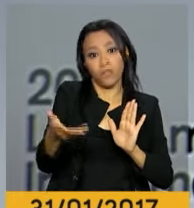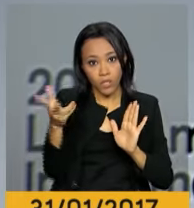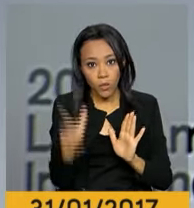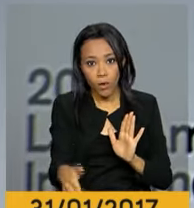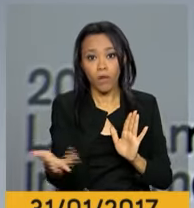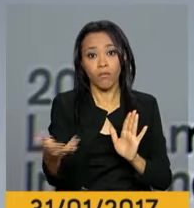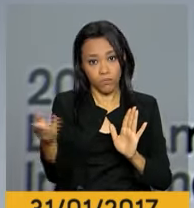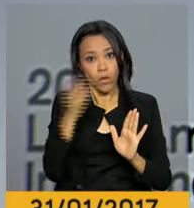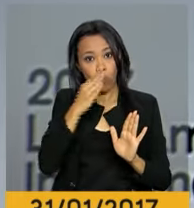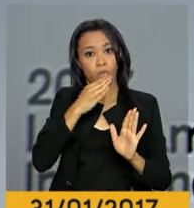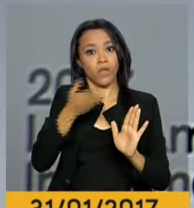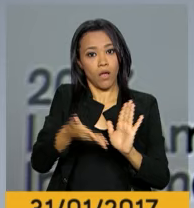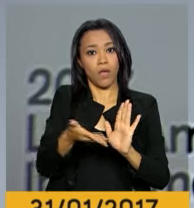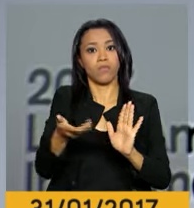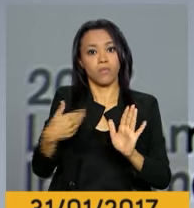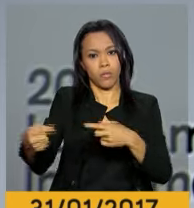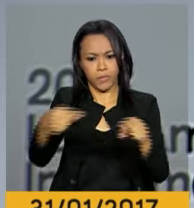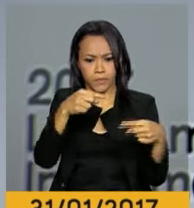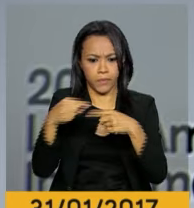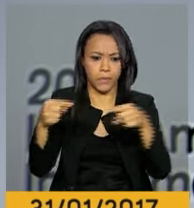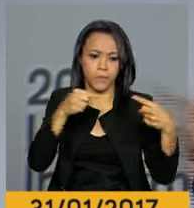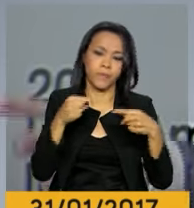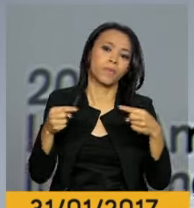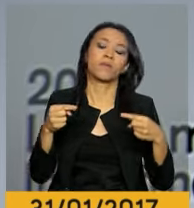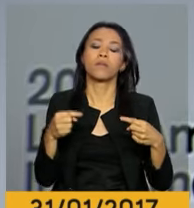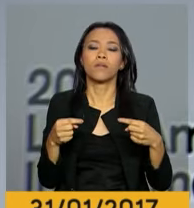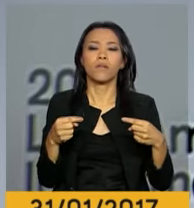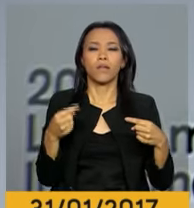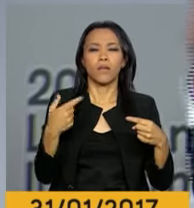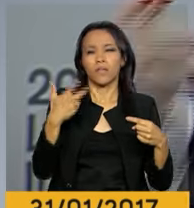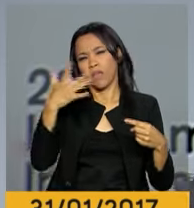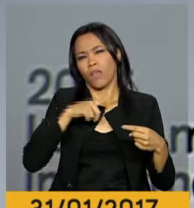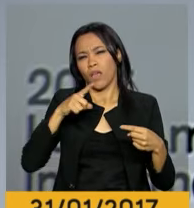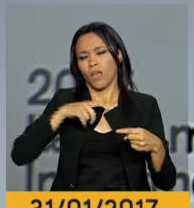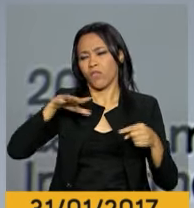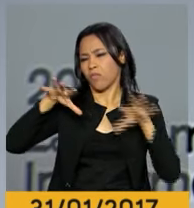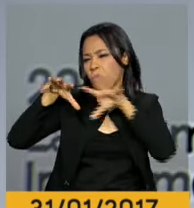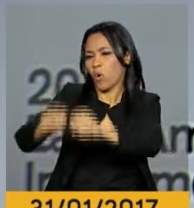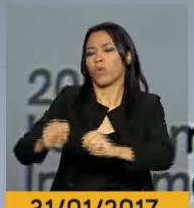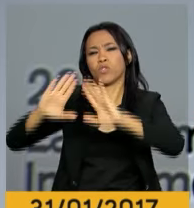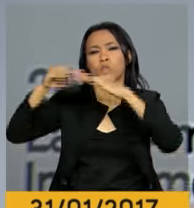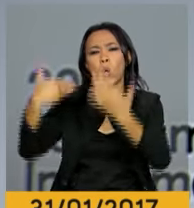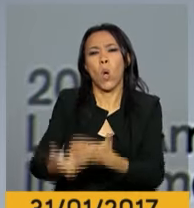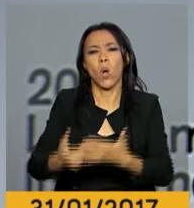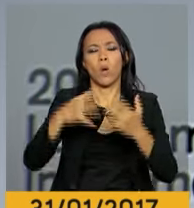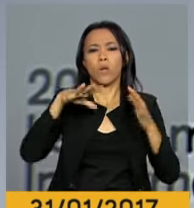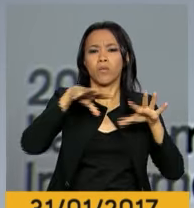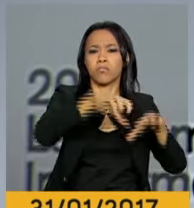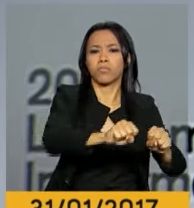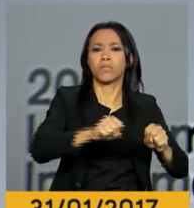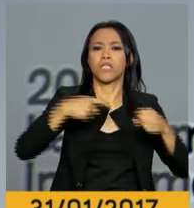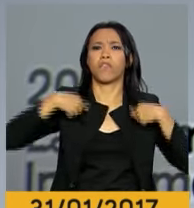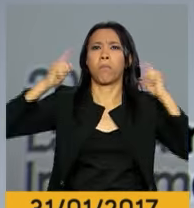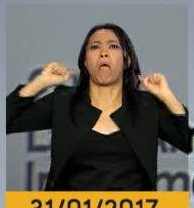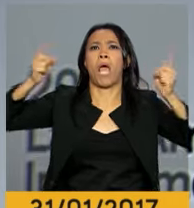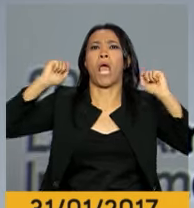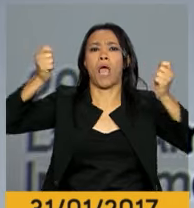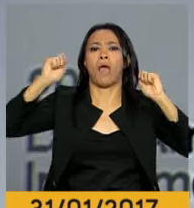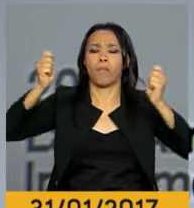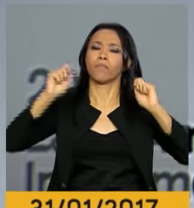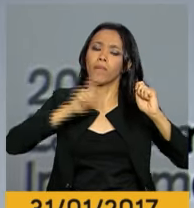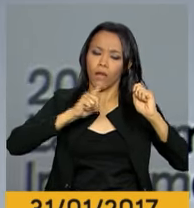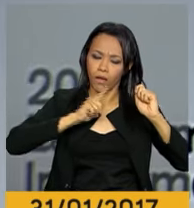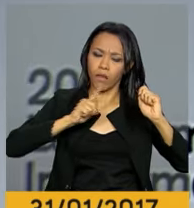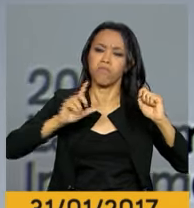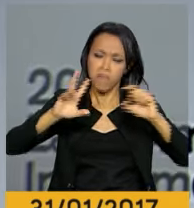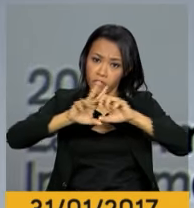nã até convenhamos até ocupações de escolas protestos etc mas a matéria foi debatida